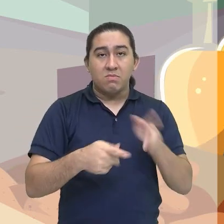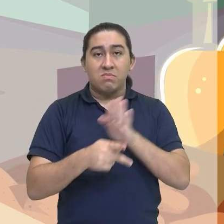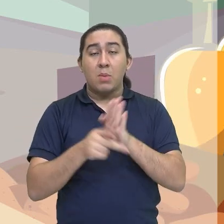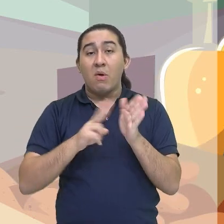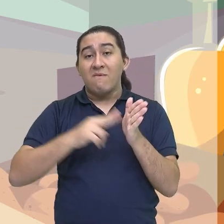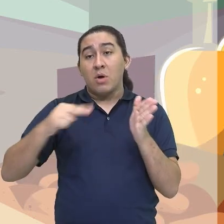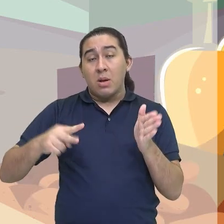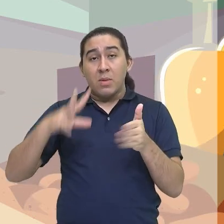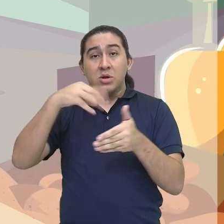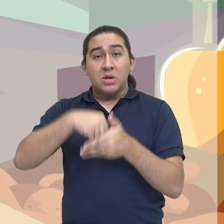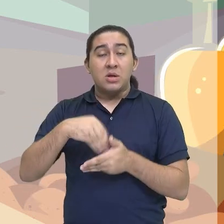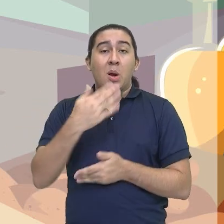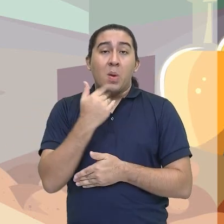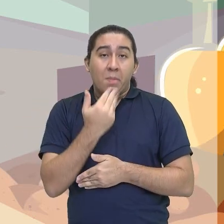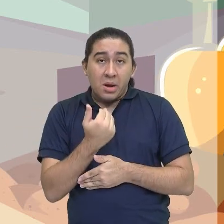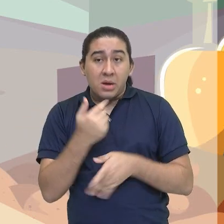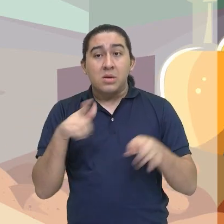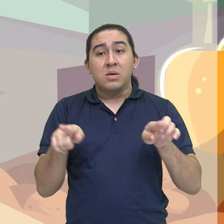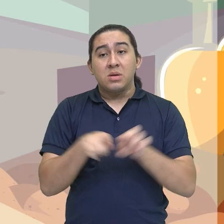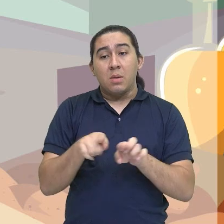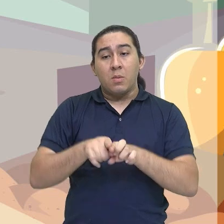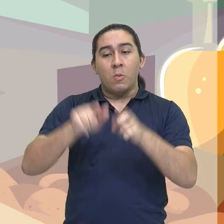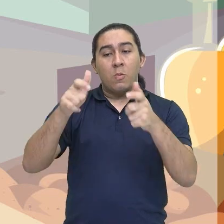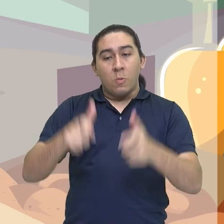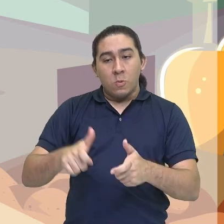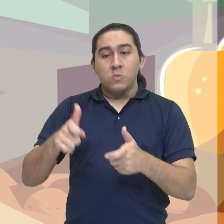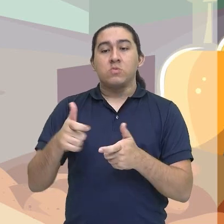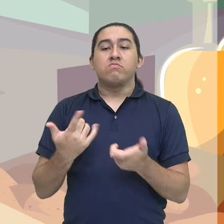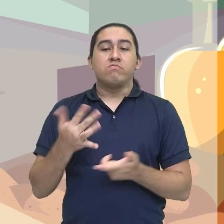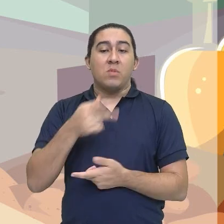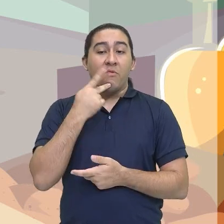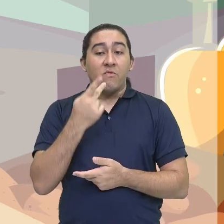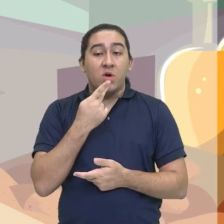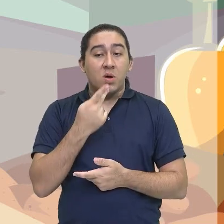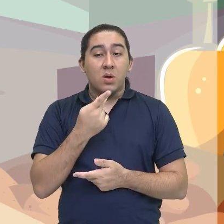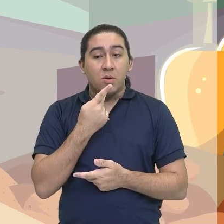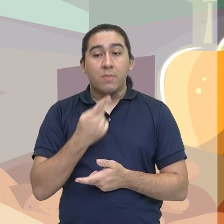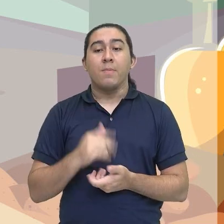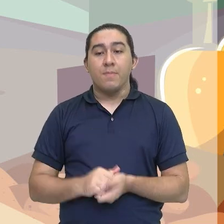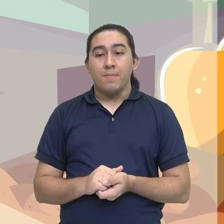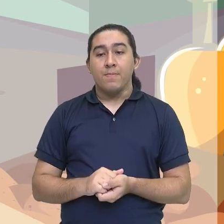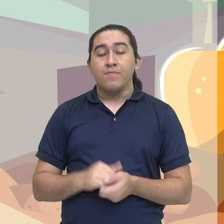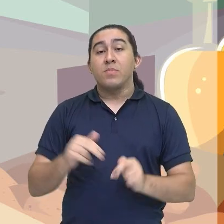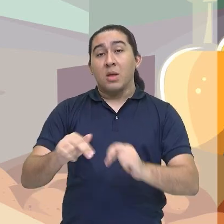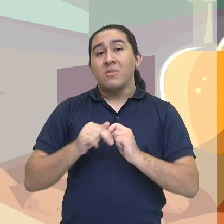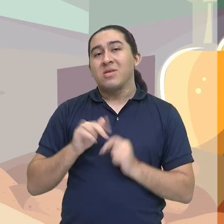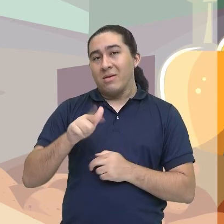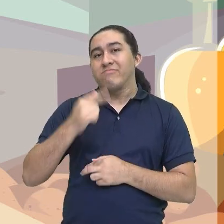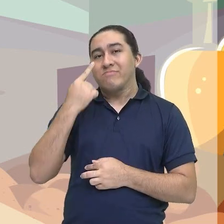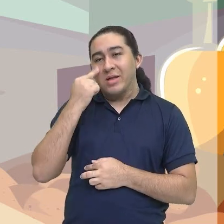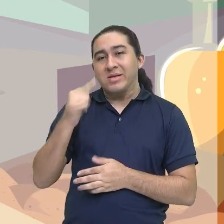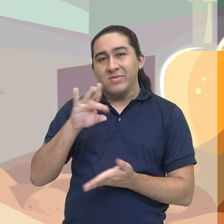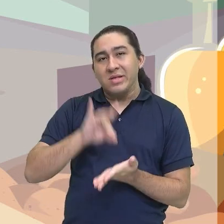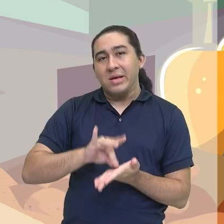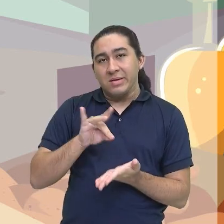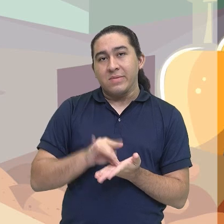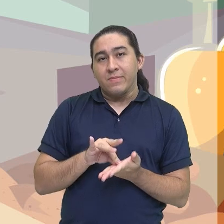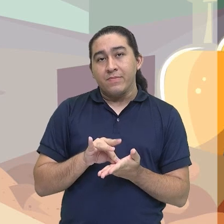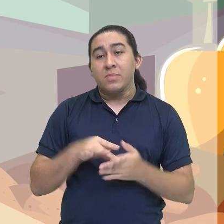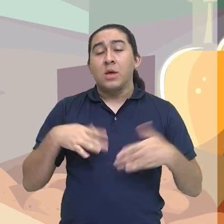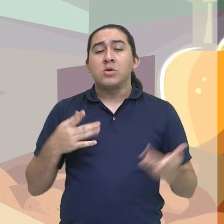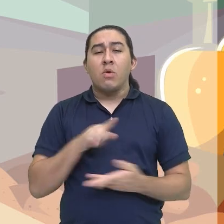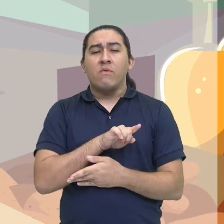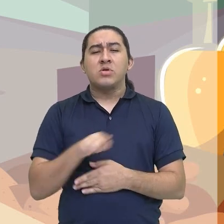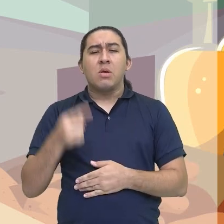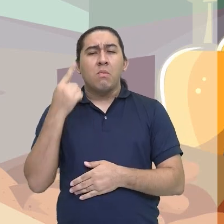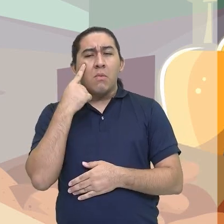tanto na alimentação quanto na fala. E é bem interessante. Aí vocês